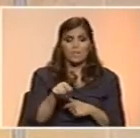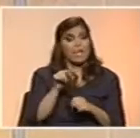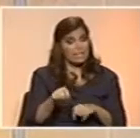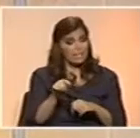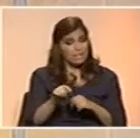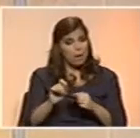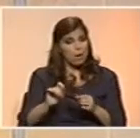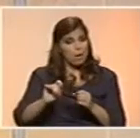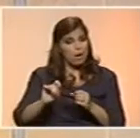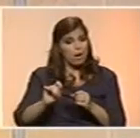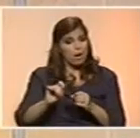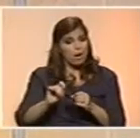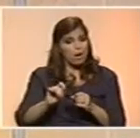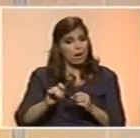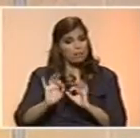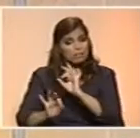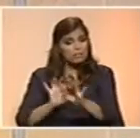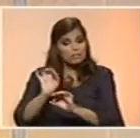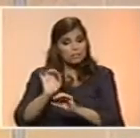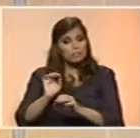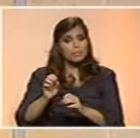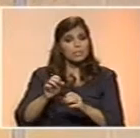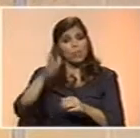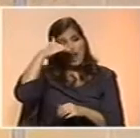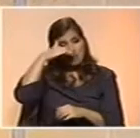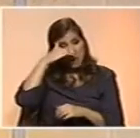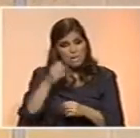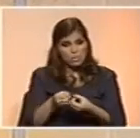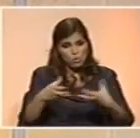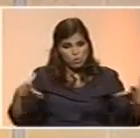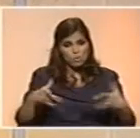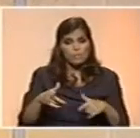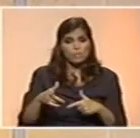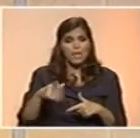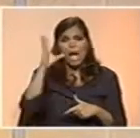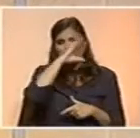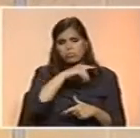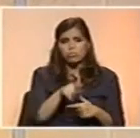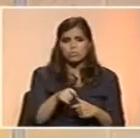a produção, a pecuária, abusa de certa maneira, ou